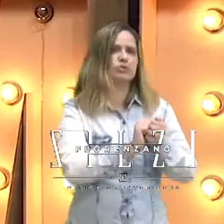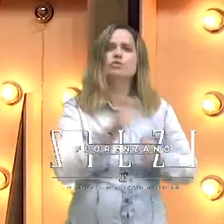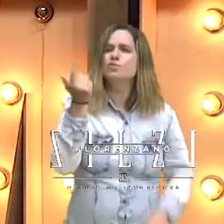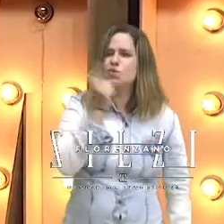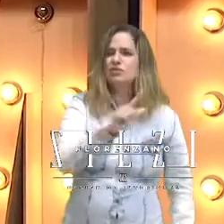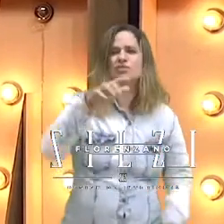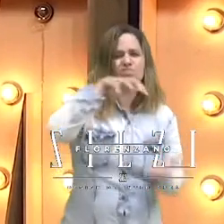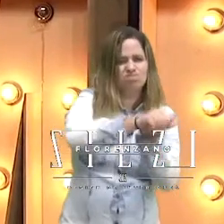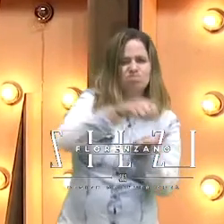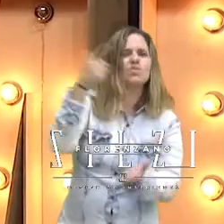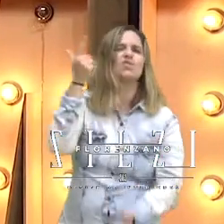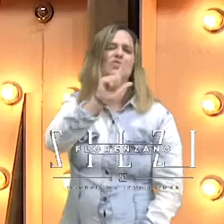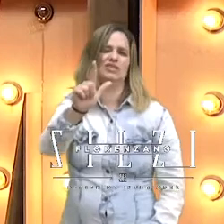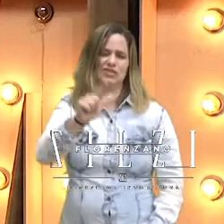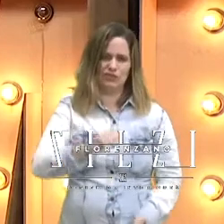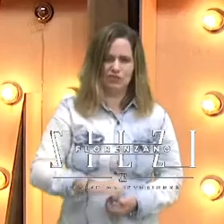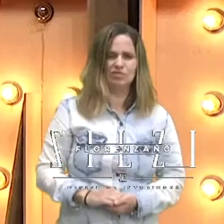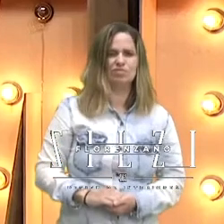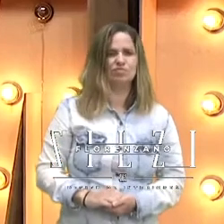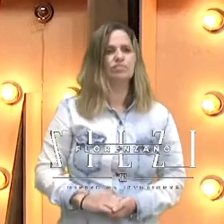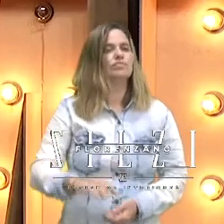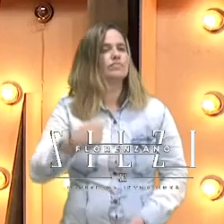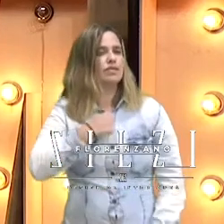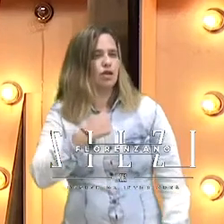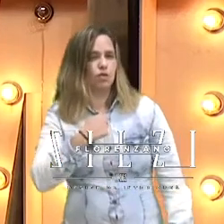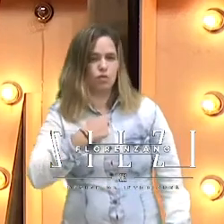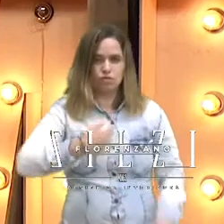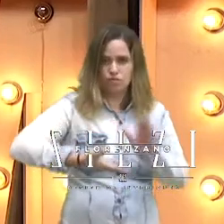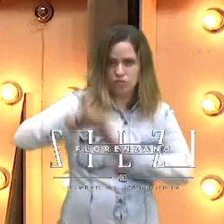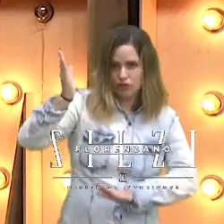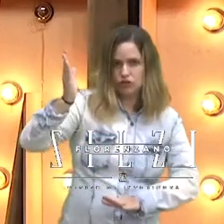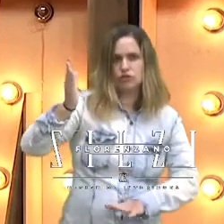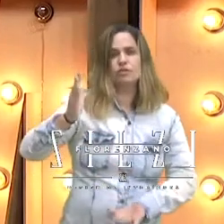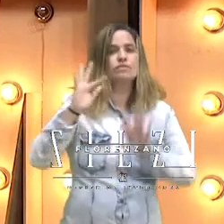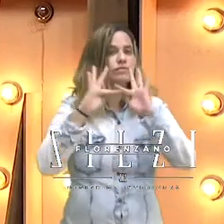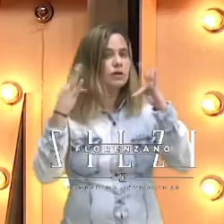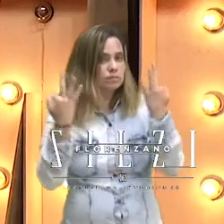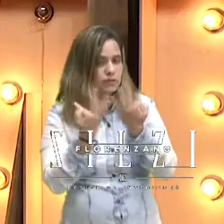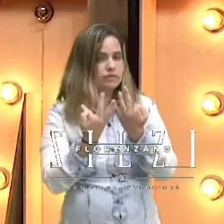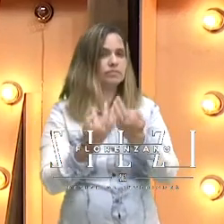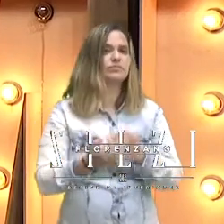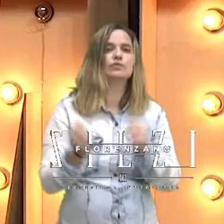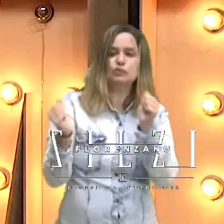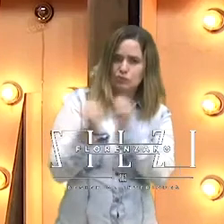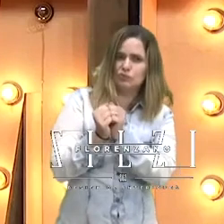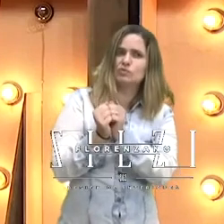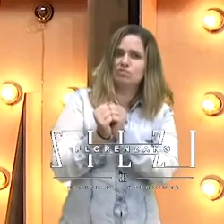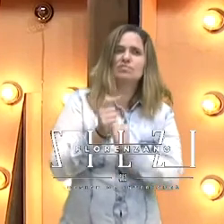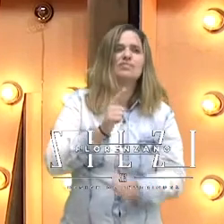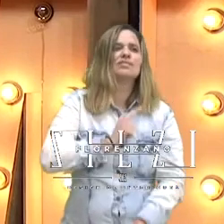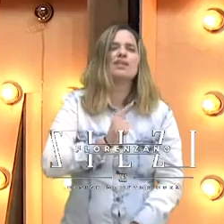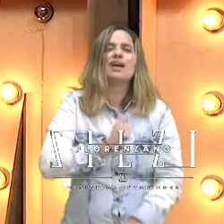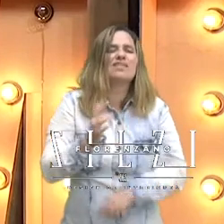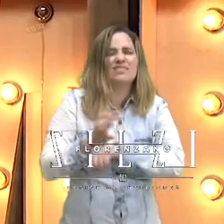faríamos. Eu acabei de viajar agora com a minha família. Fiz um passeio com a minha família. Tirei uns diazinhos de férias que faltava